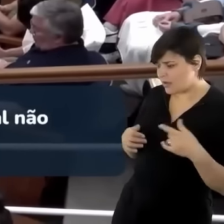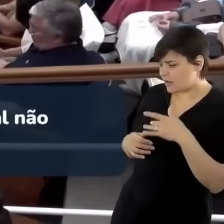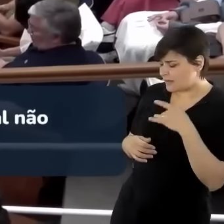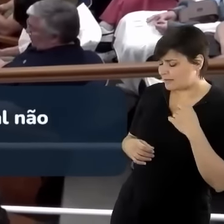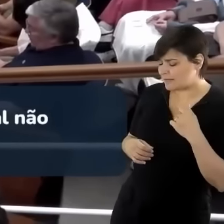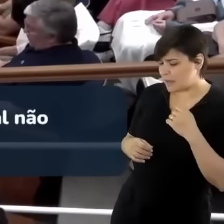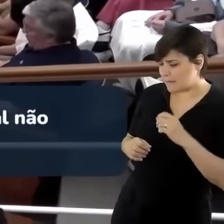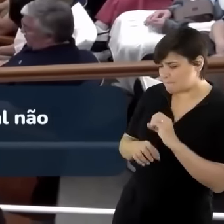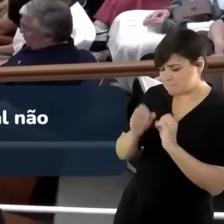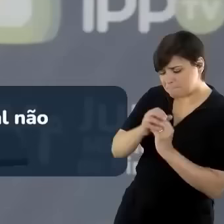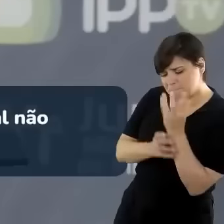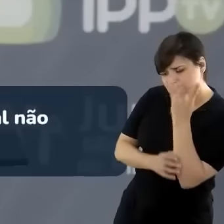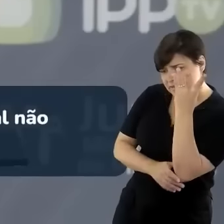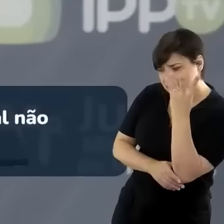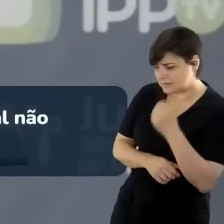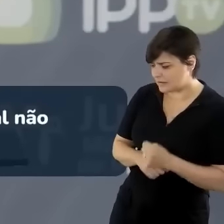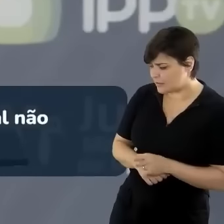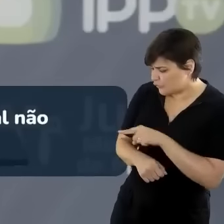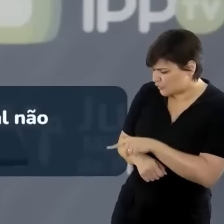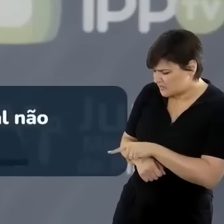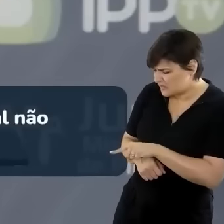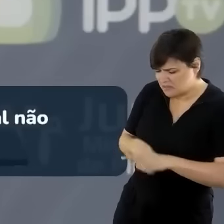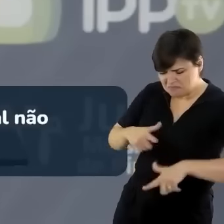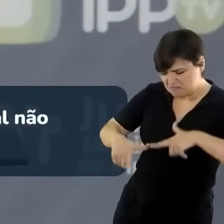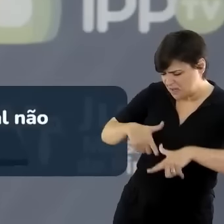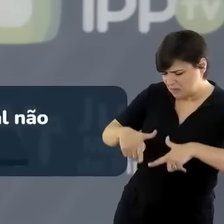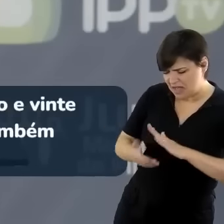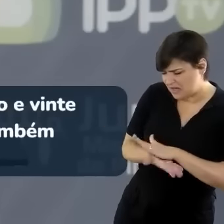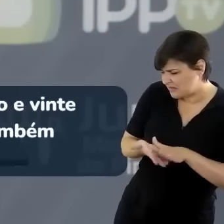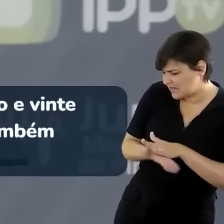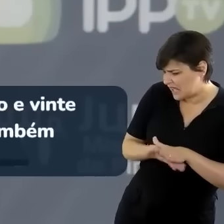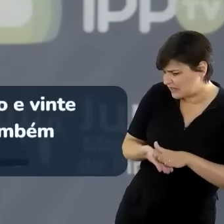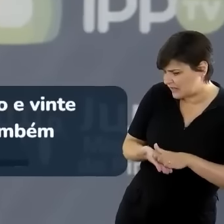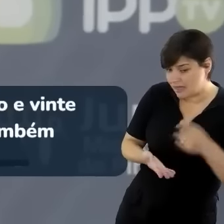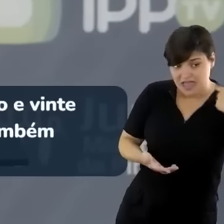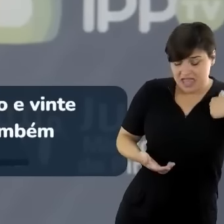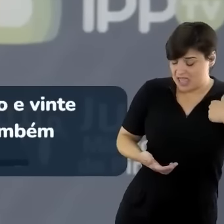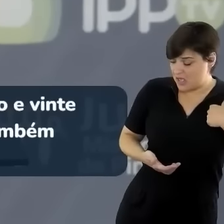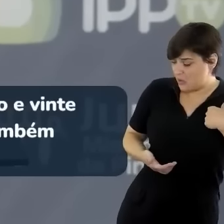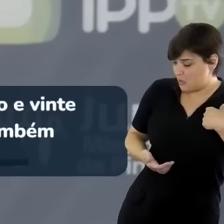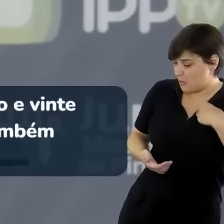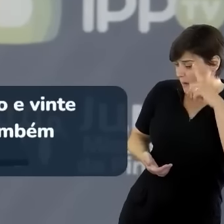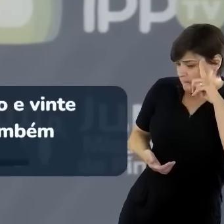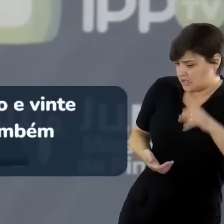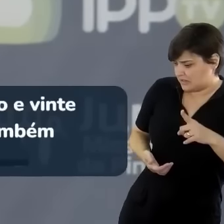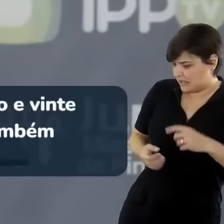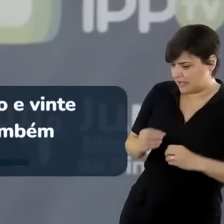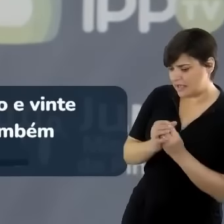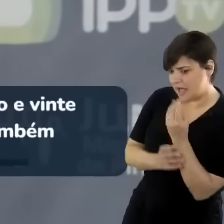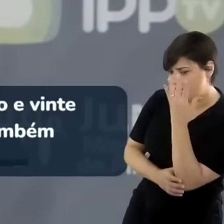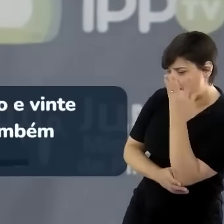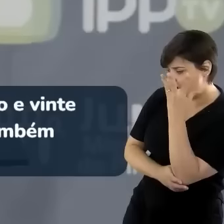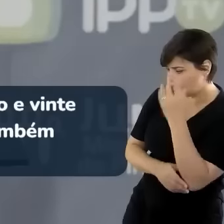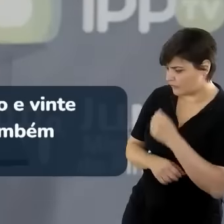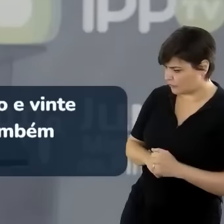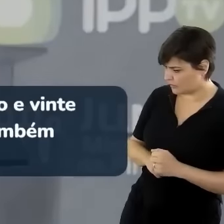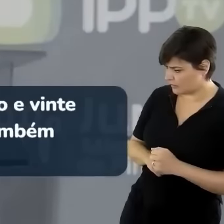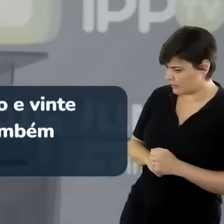fizeste crescer que numa noite nasceu e na noite pereceu e não he eu de ter